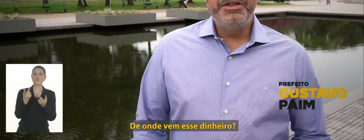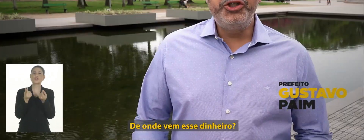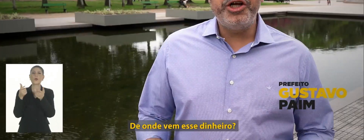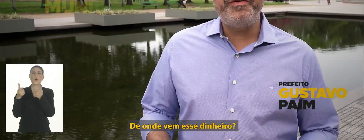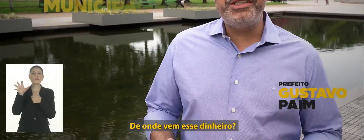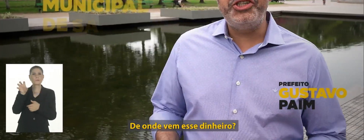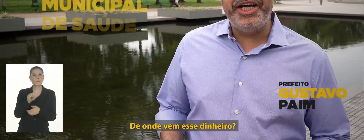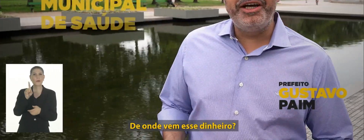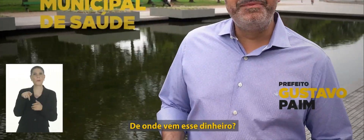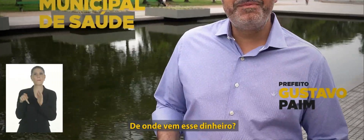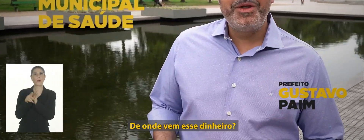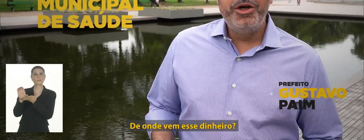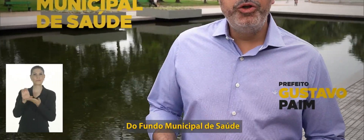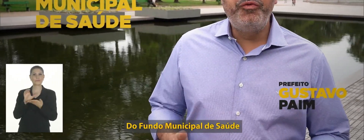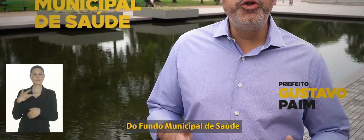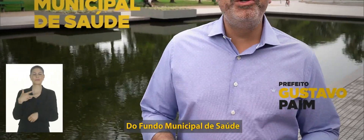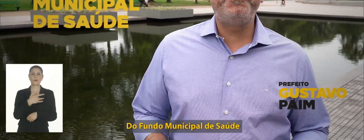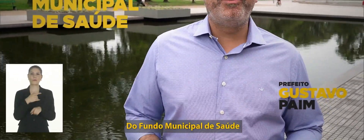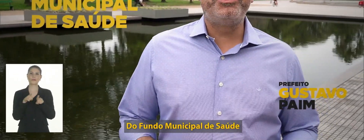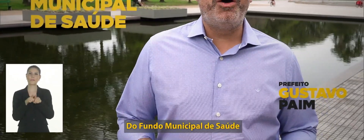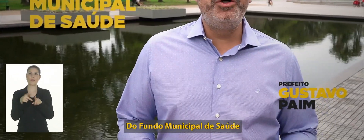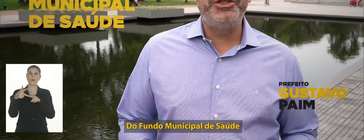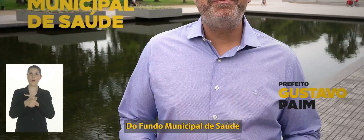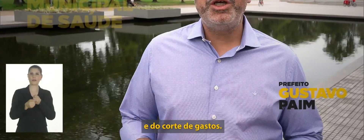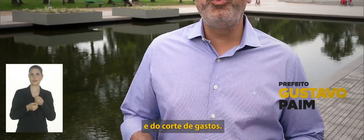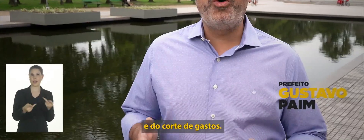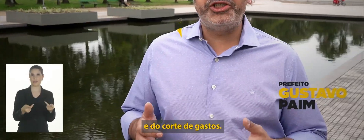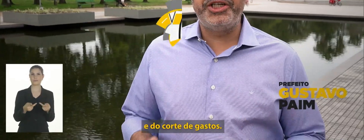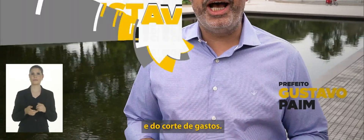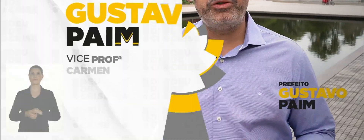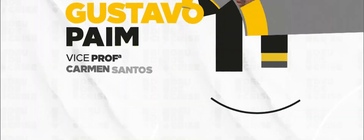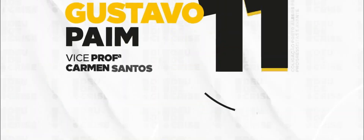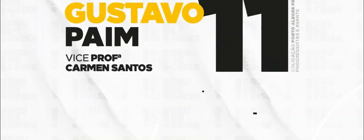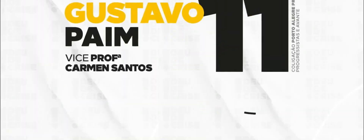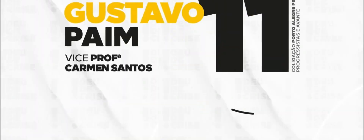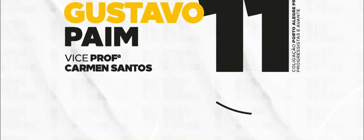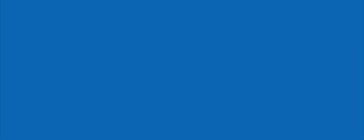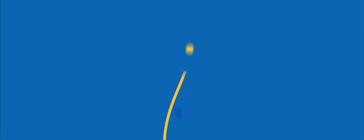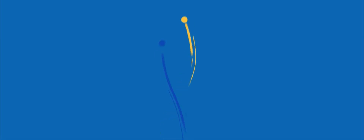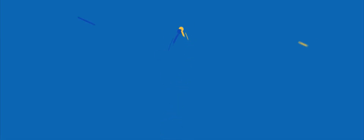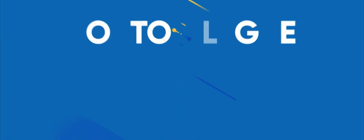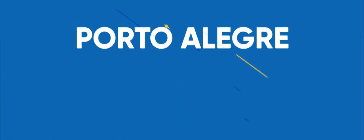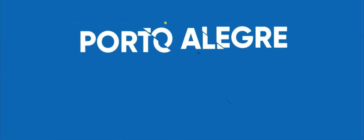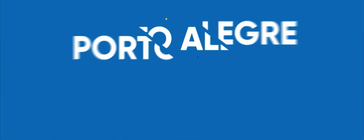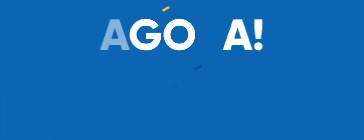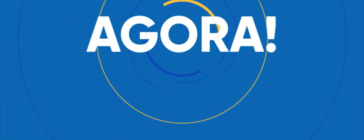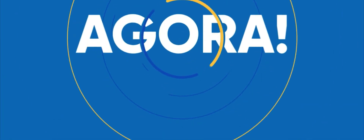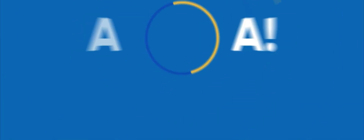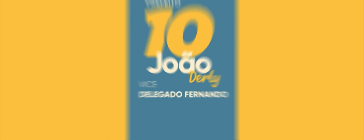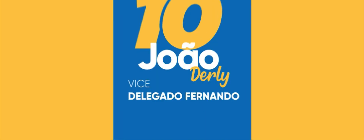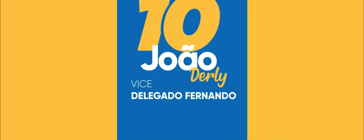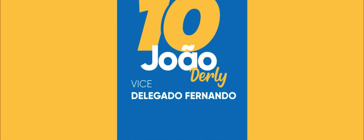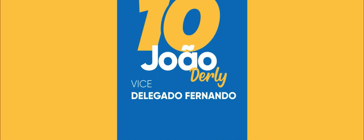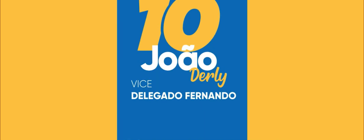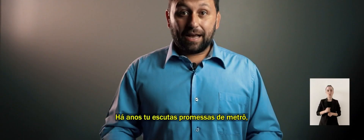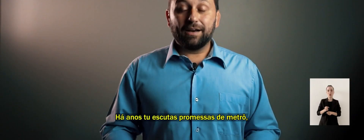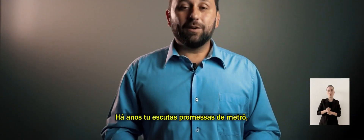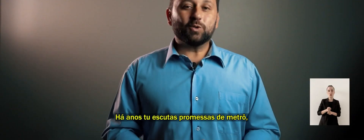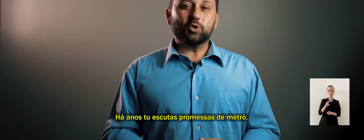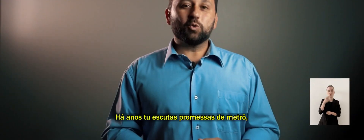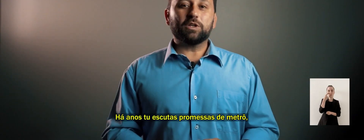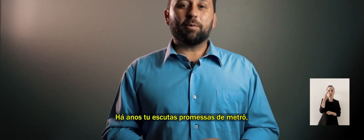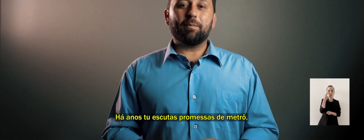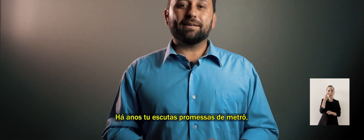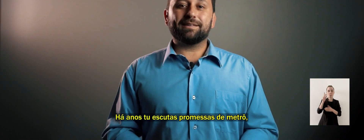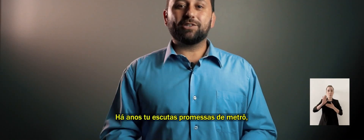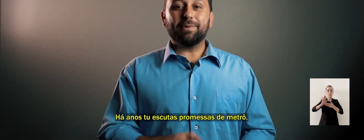que vem. De onde vem esse dinheiro? Do Fundo Municipal de Saúde e do corte de gastos. Porto Alegre agora. Há